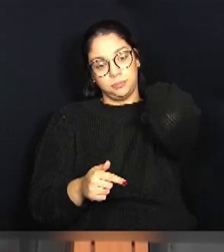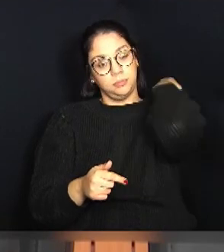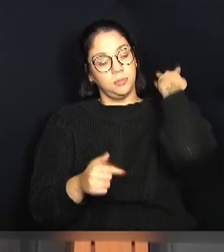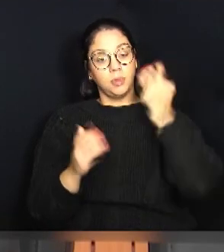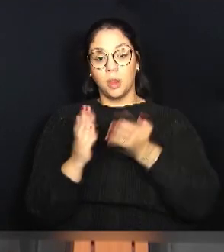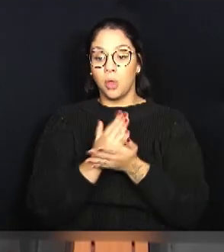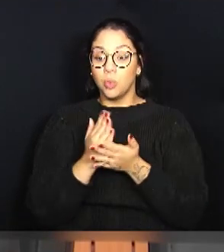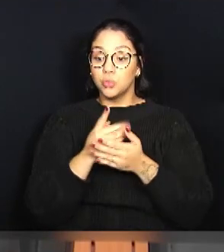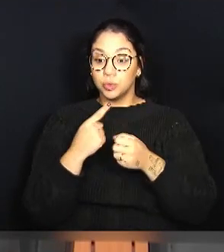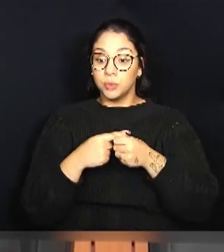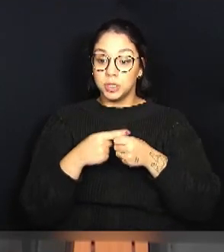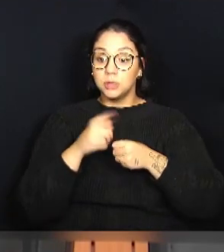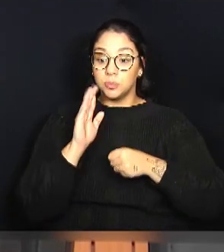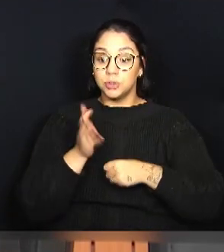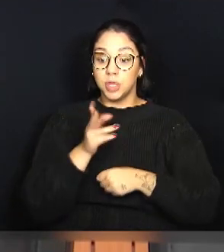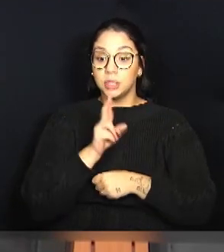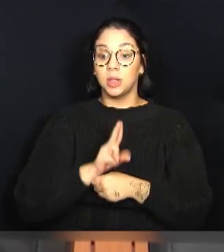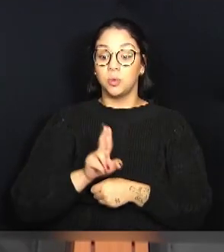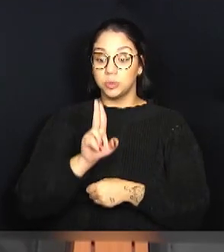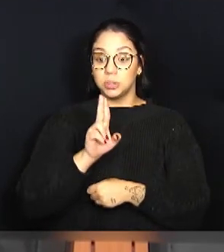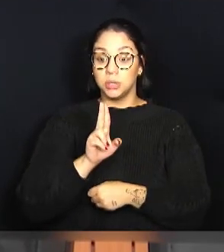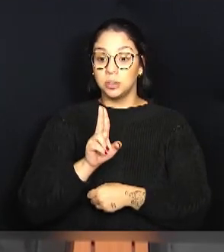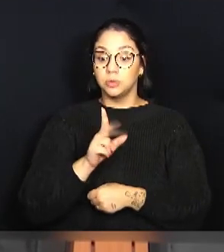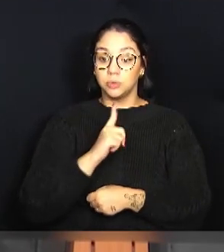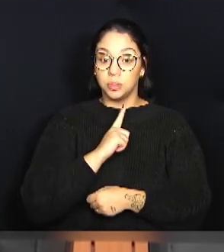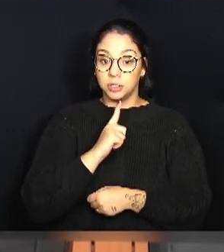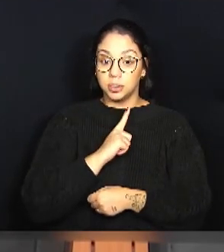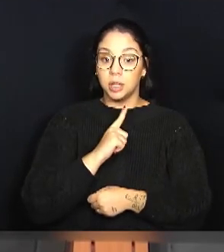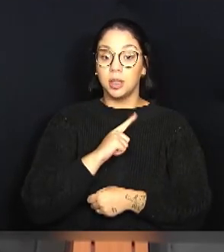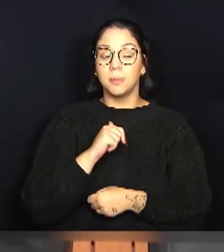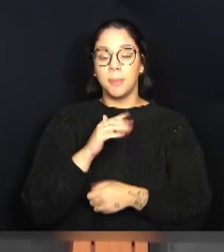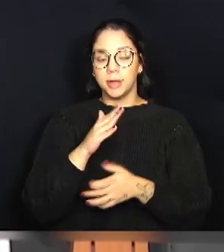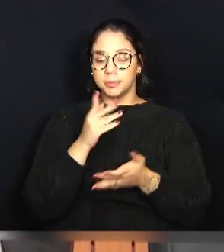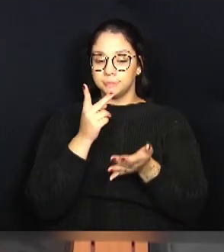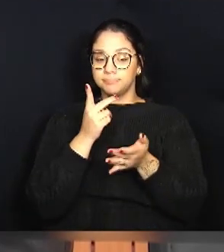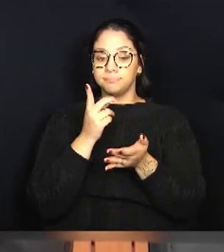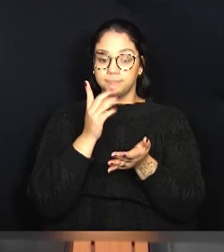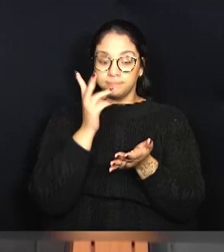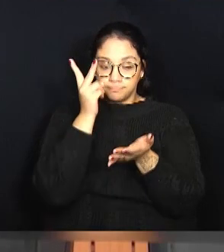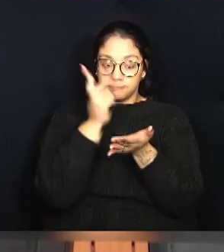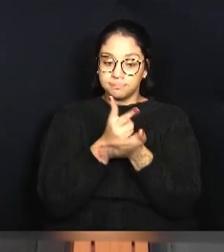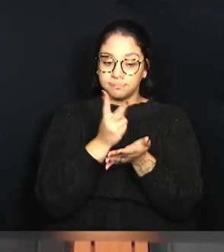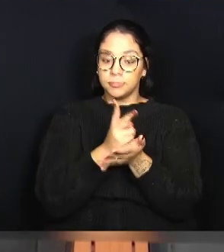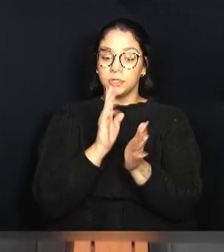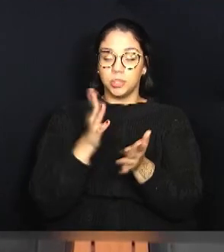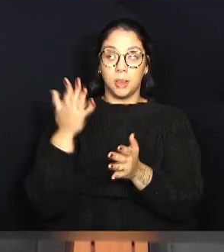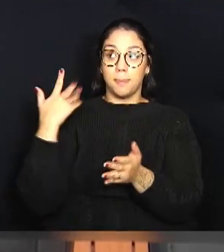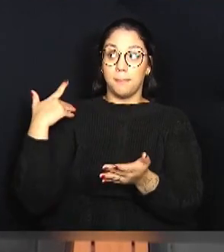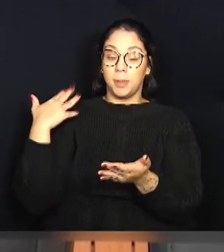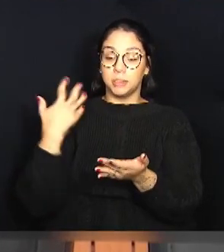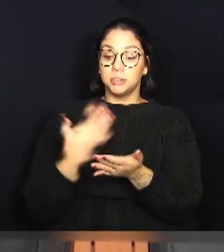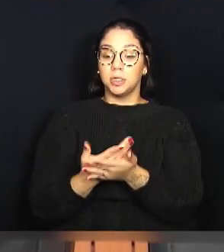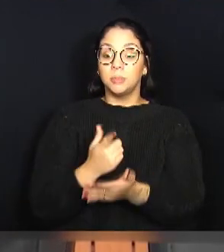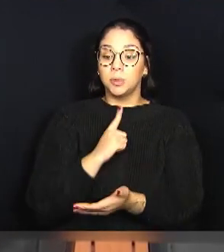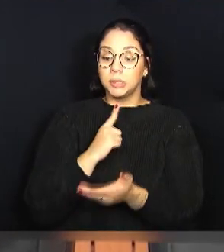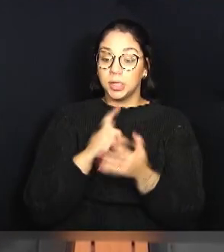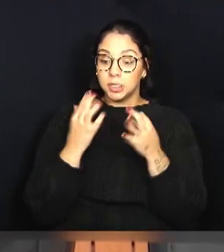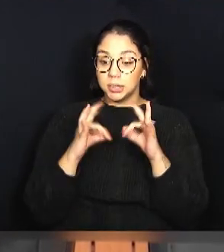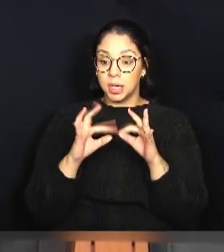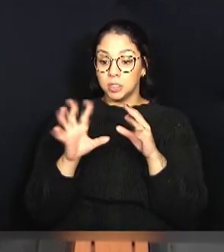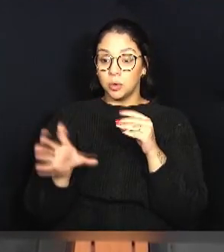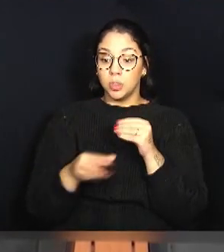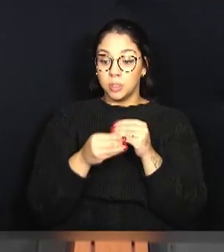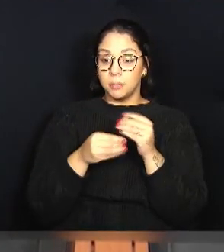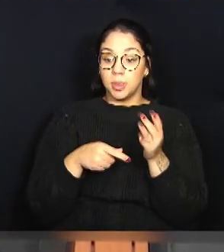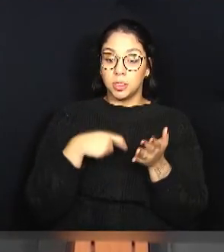têm implantado isso, que têm mais sedimentado, né, já tem implantado há mais tempo as emendas impositivas e